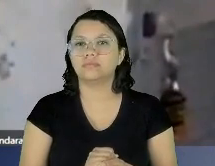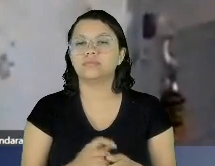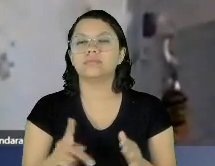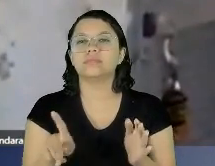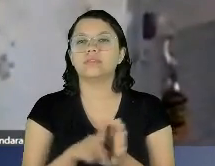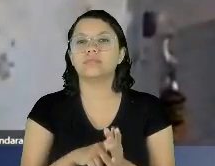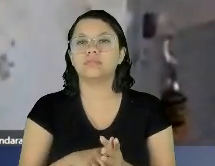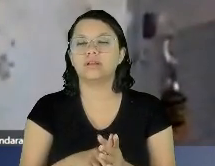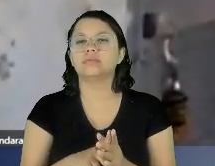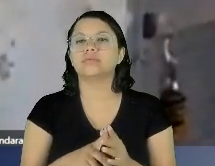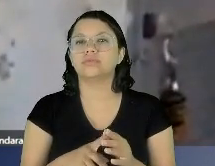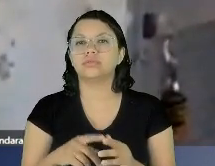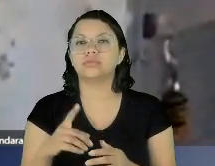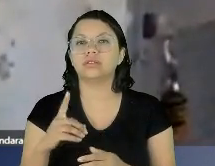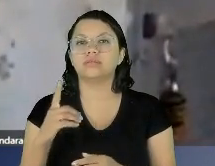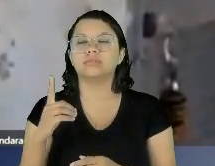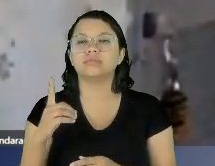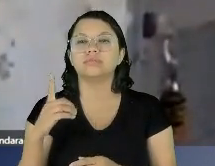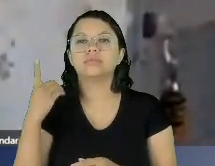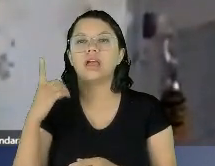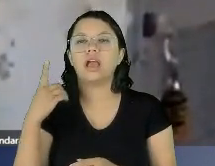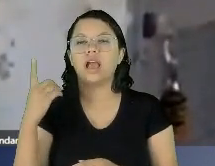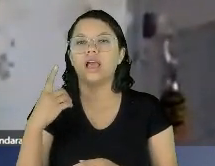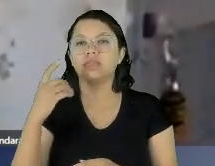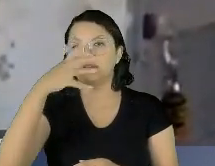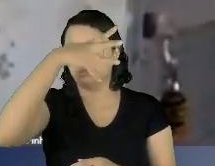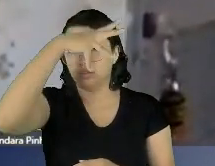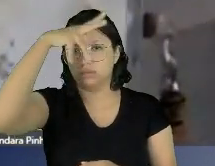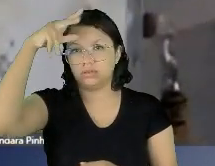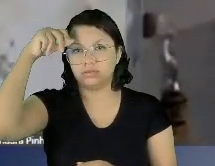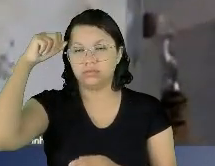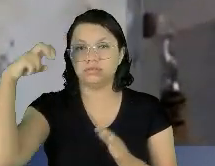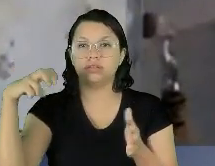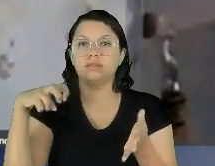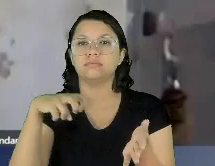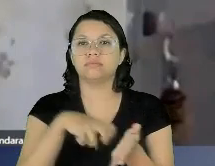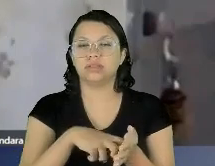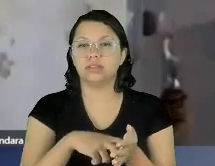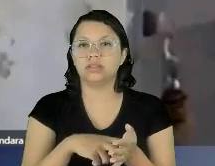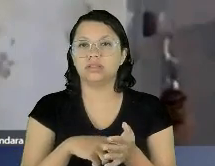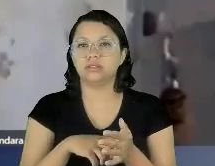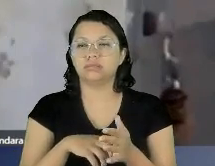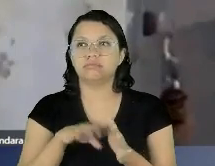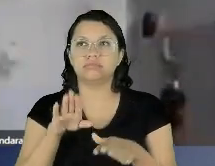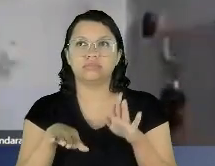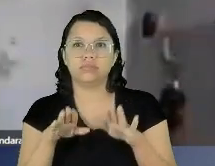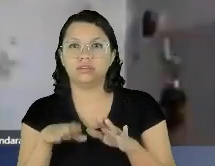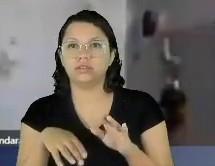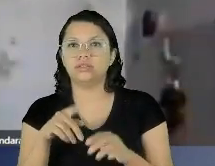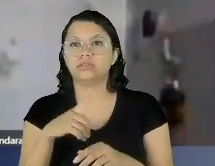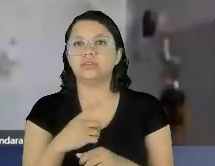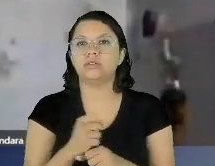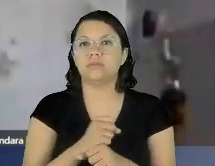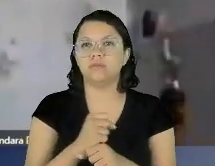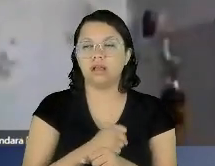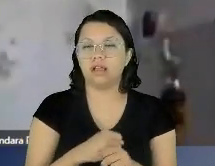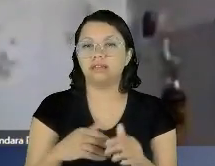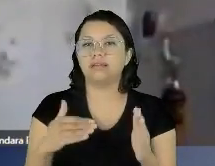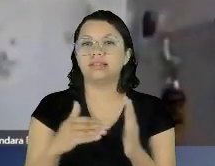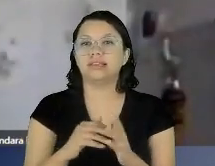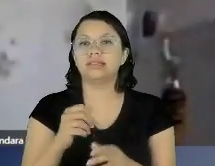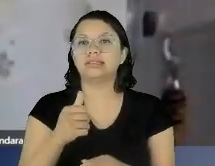Amazonas, e a pena para quem praticar esse crime varia de 1 a 5 anos de prisão. O